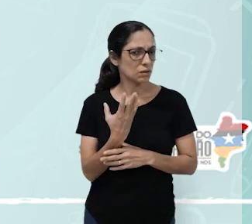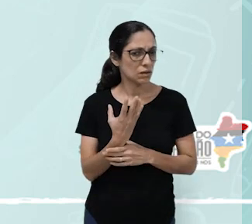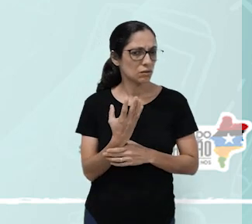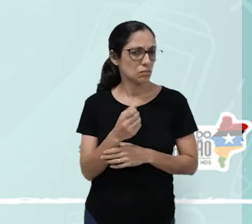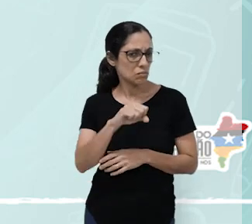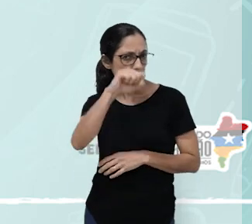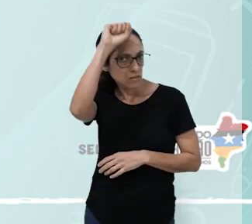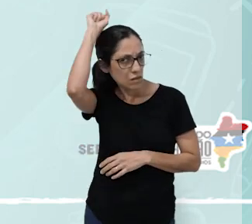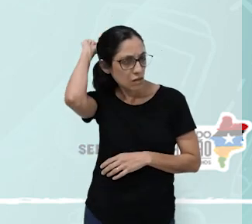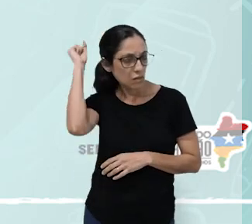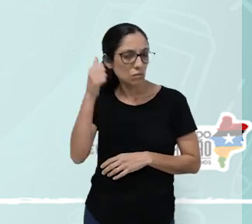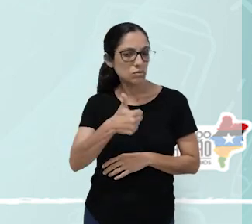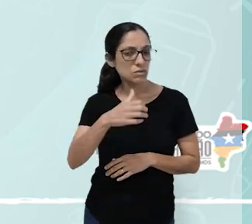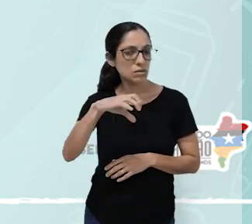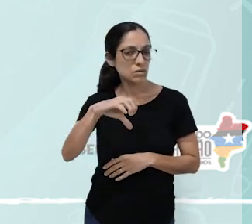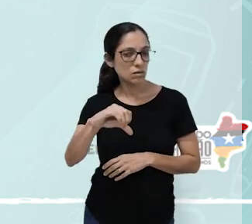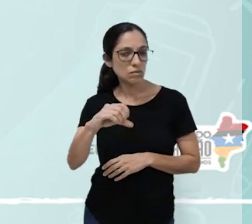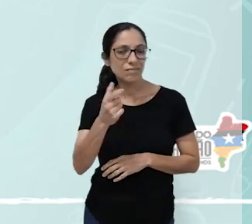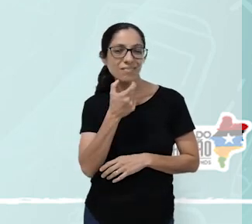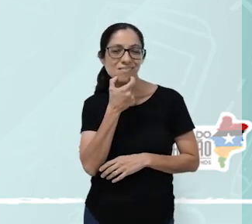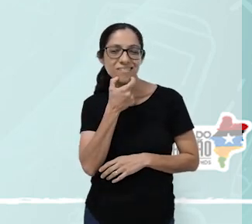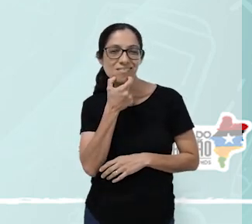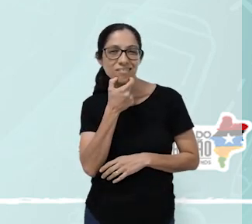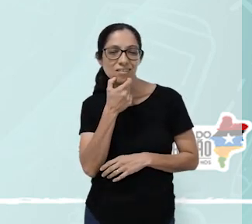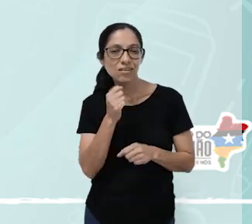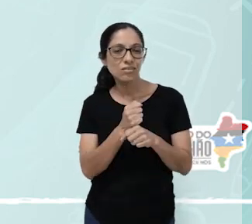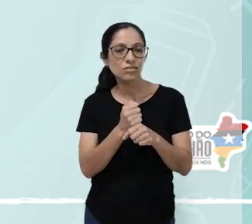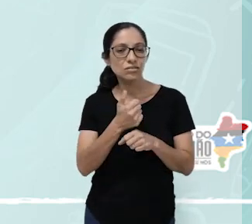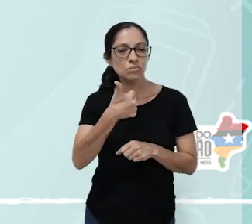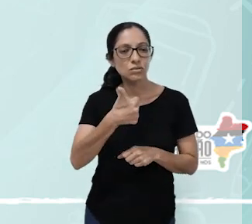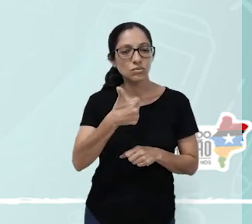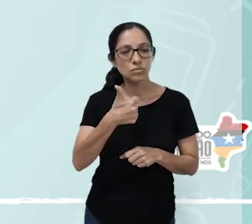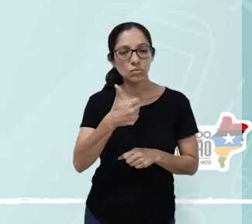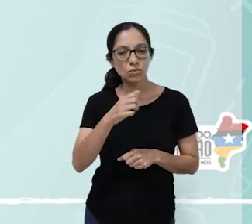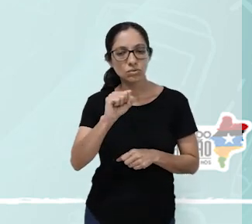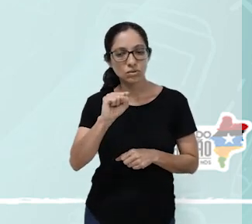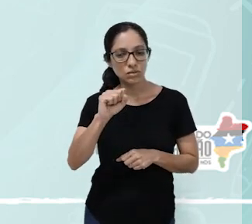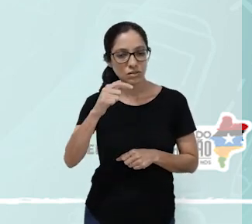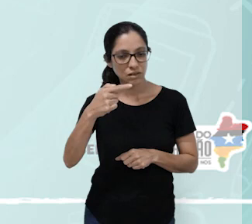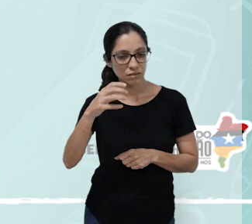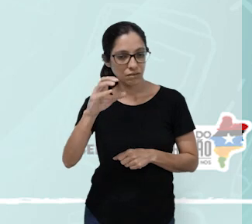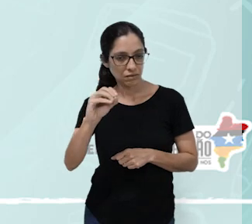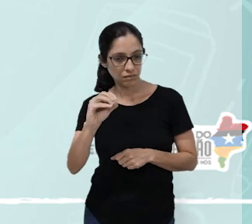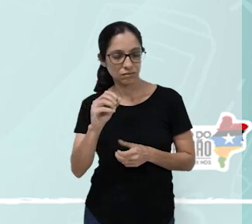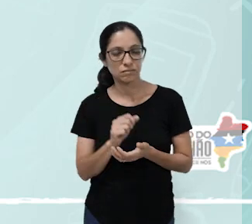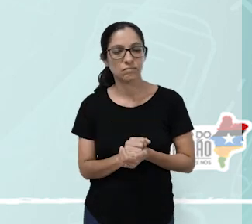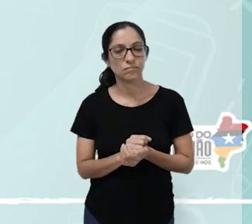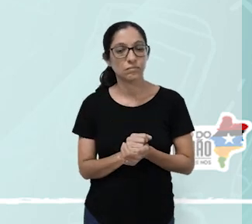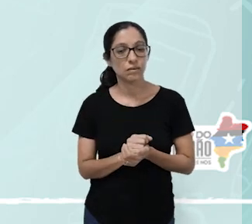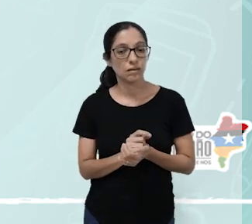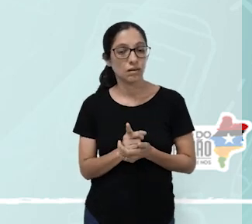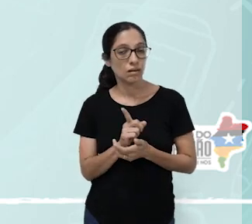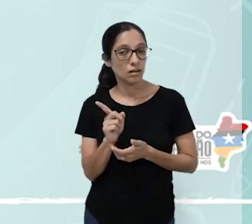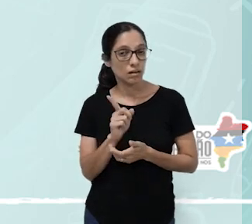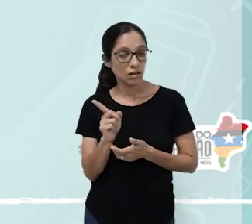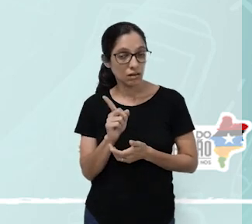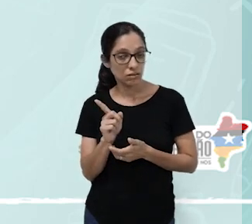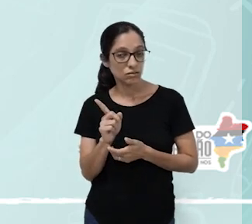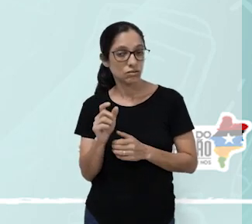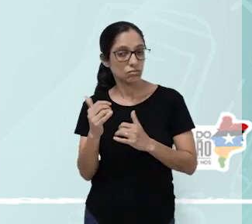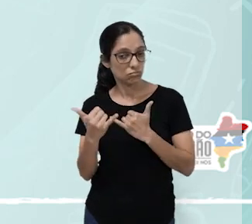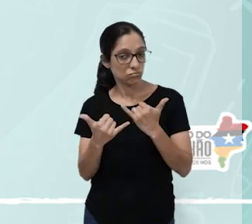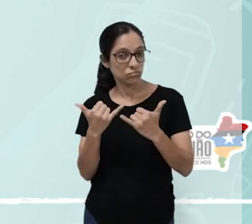Inglaterra, ali em 1870, tá certo? Inspirado no jogo que era praticado na Índia, chamado de